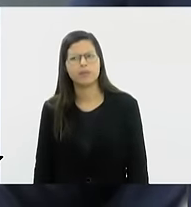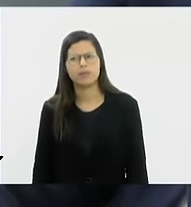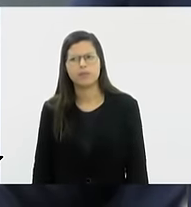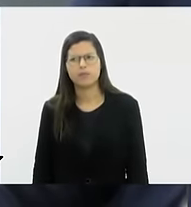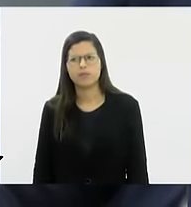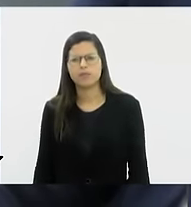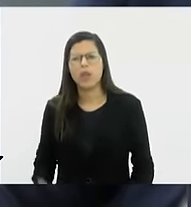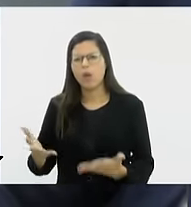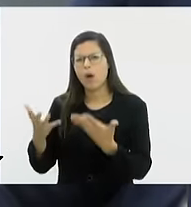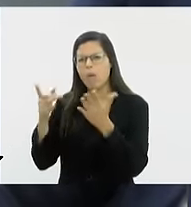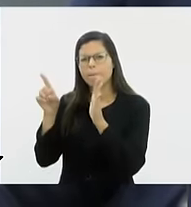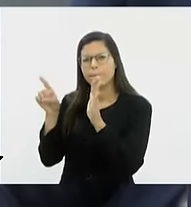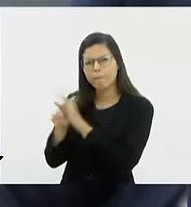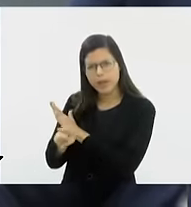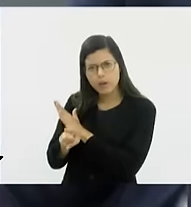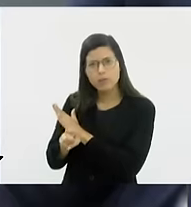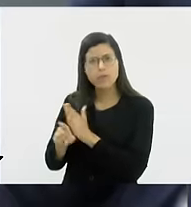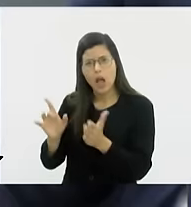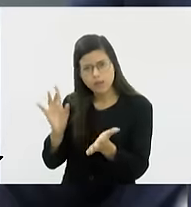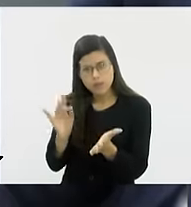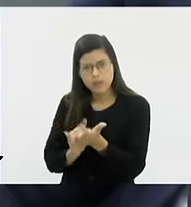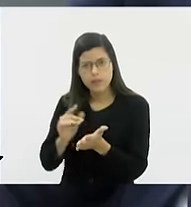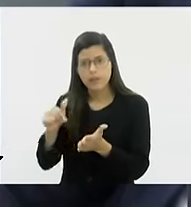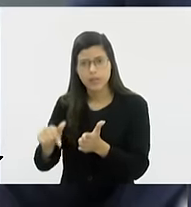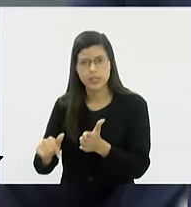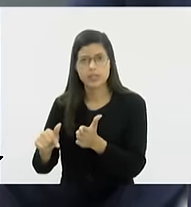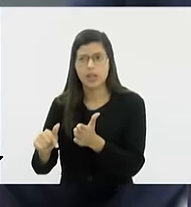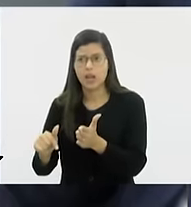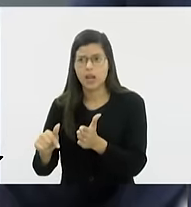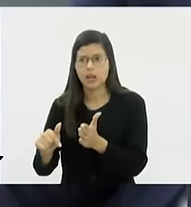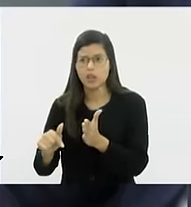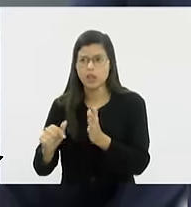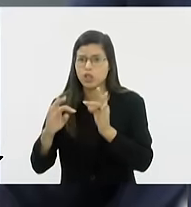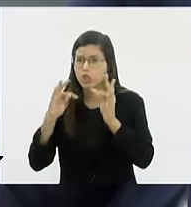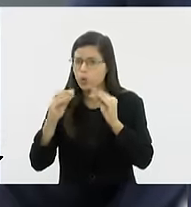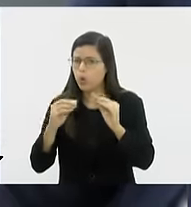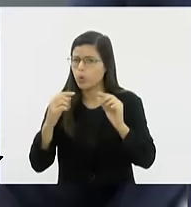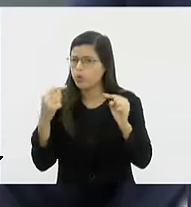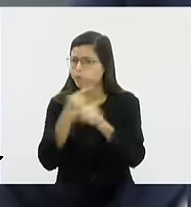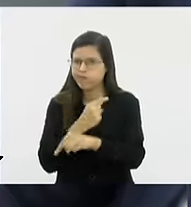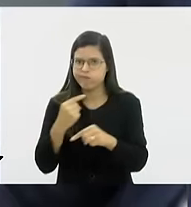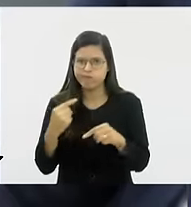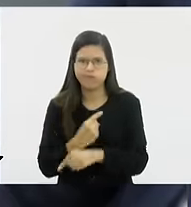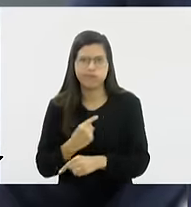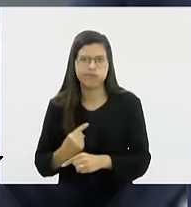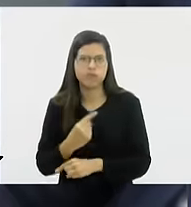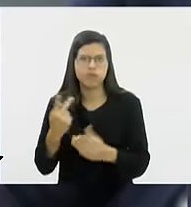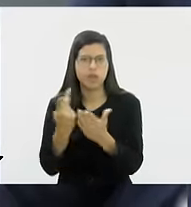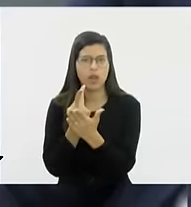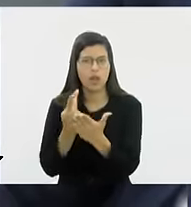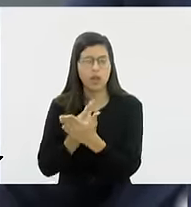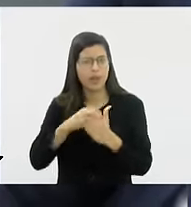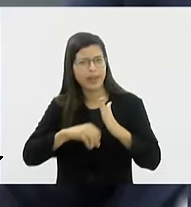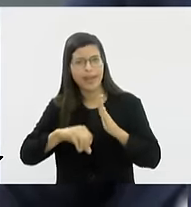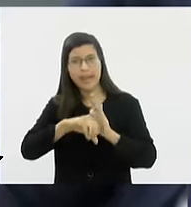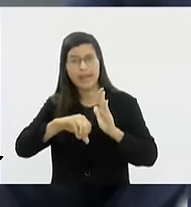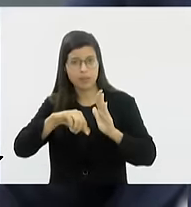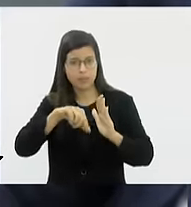Eu quero perguntar ao senhor, honestamente, se diante de todas essas irregularidades e crimes cometidos por essa